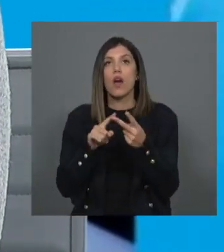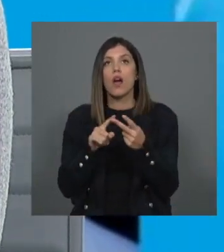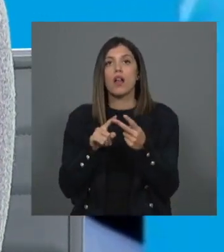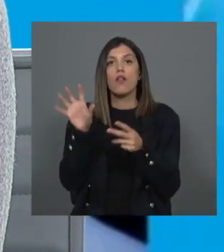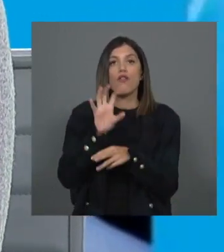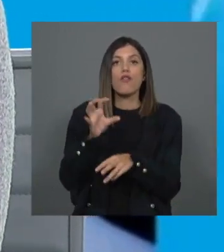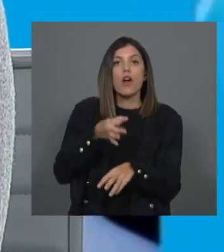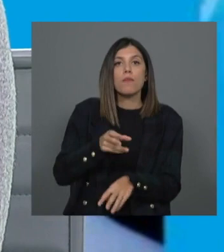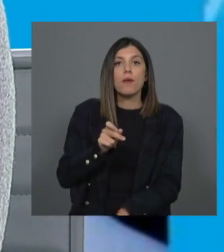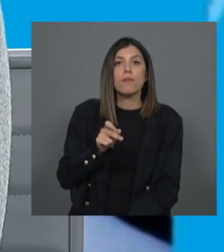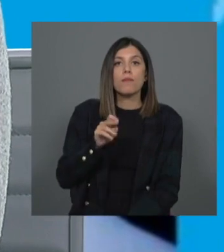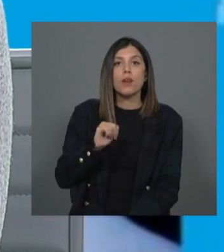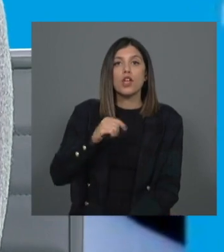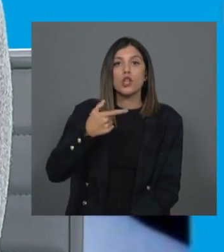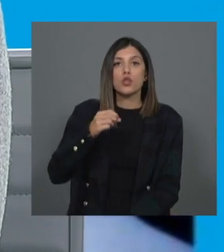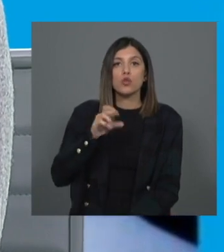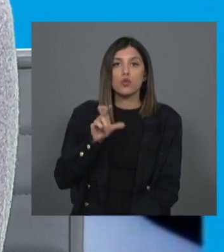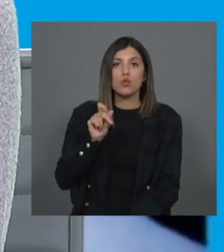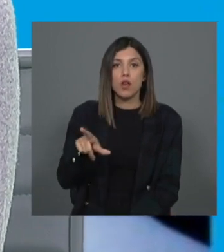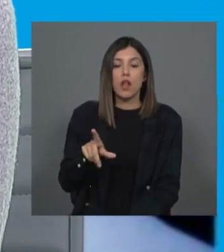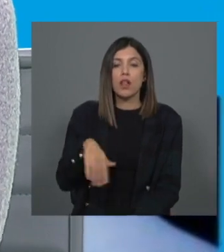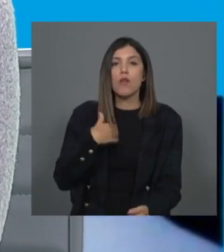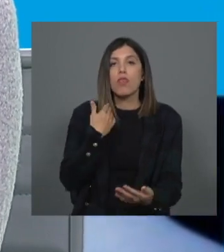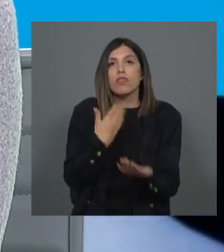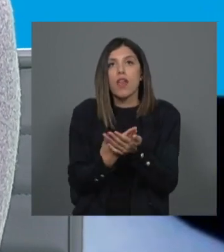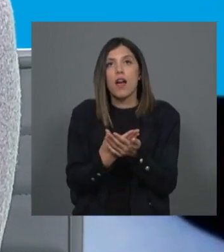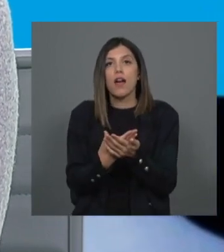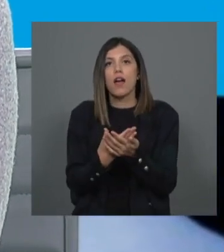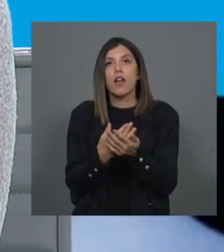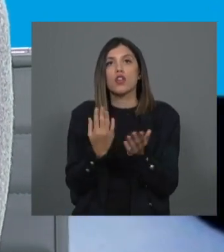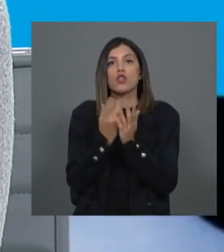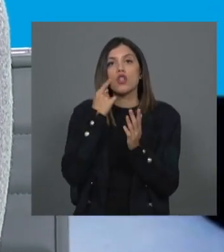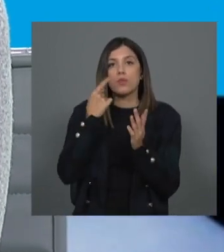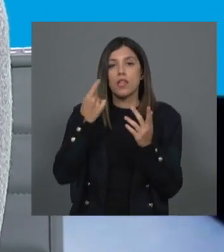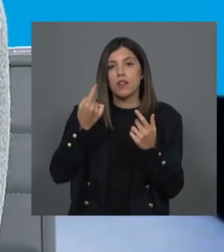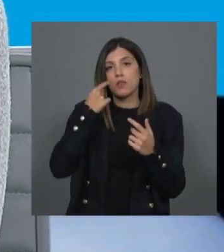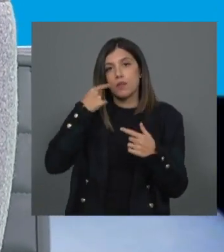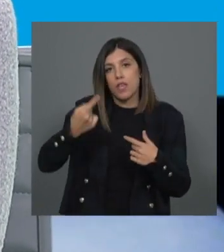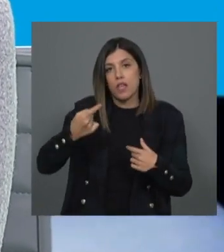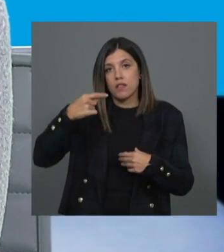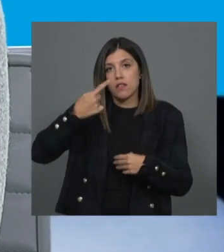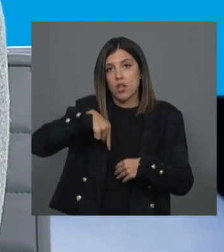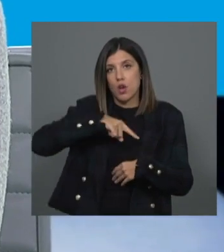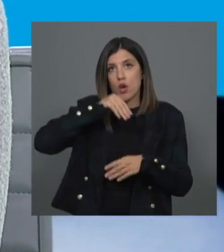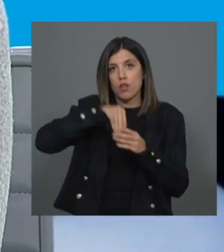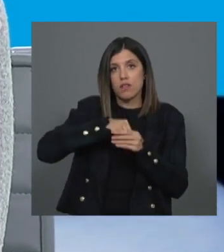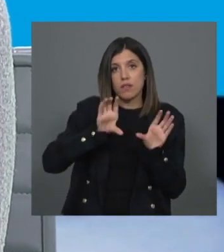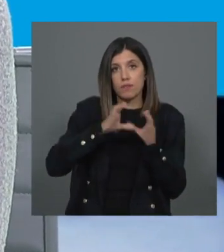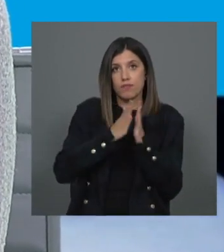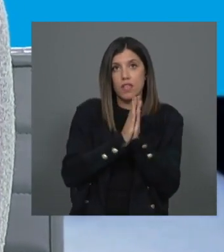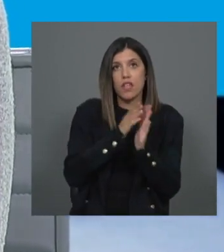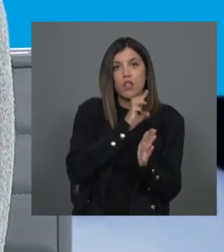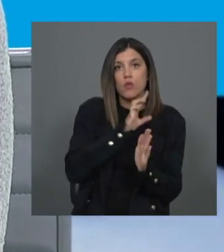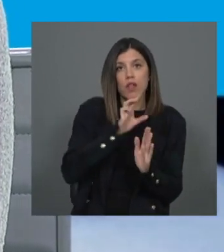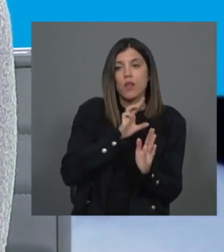vai permitir a todos ir um bocadinho mais além daquilo que é a nossa experiência concreta da Igreja Capela do Rato,